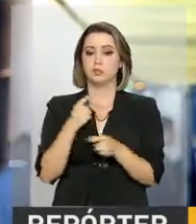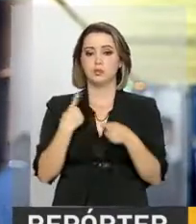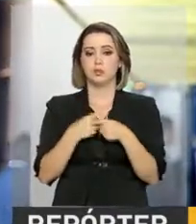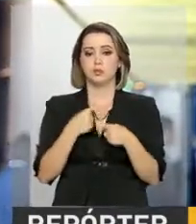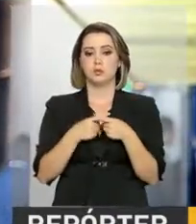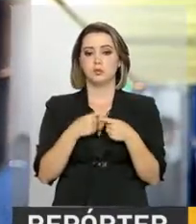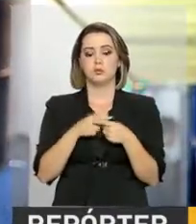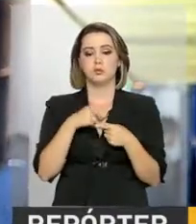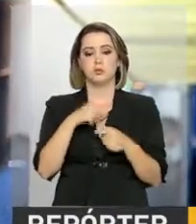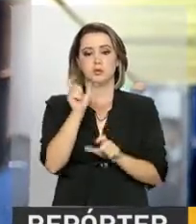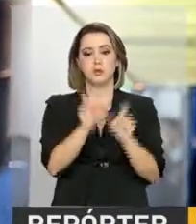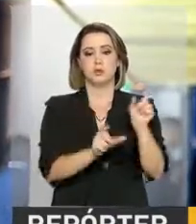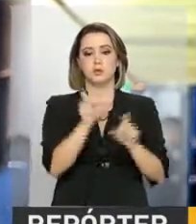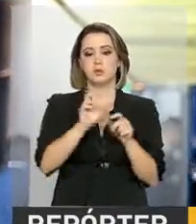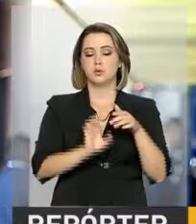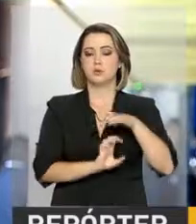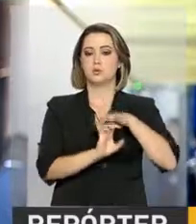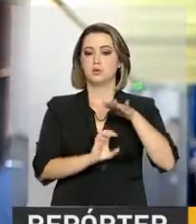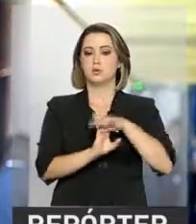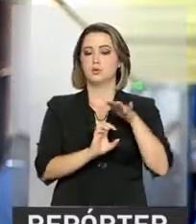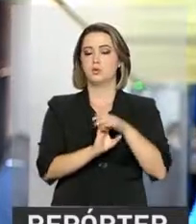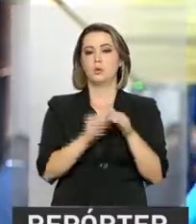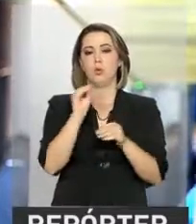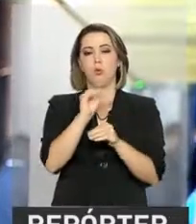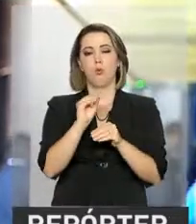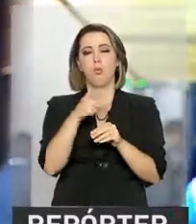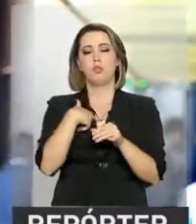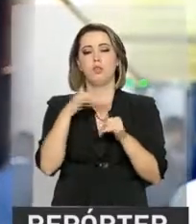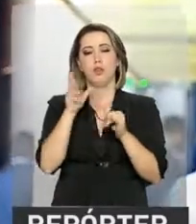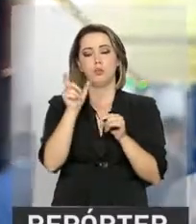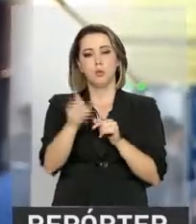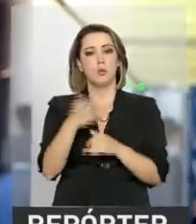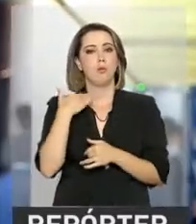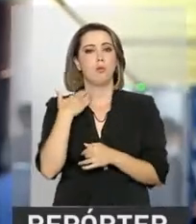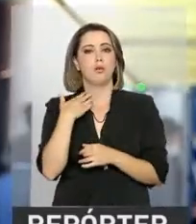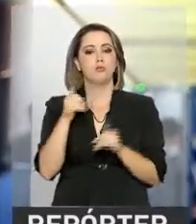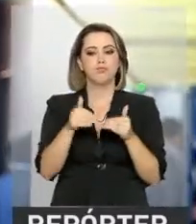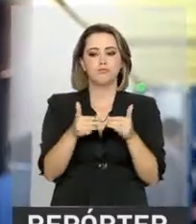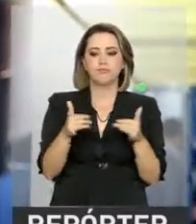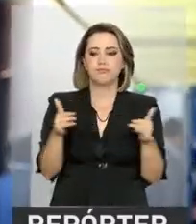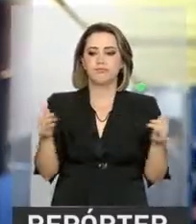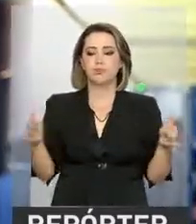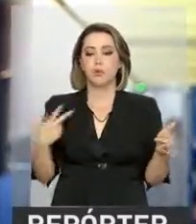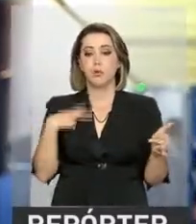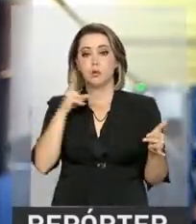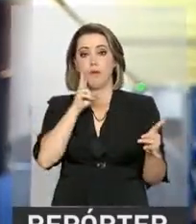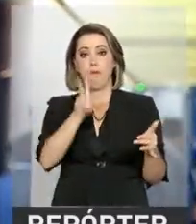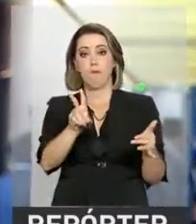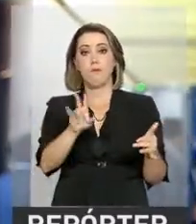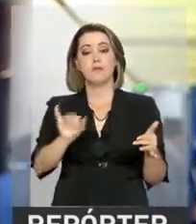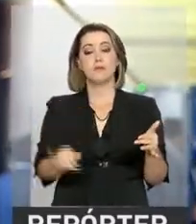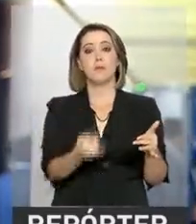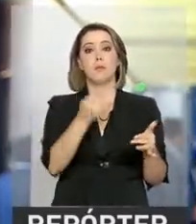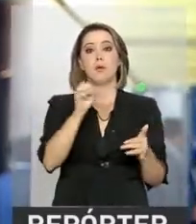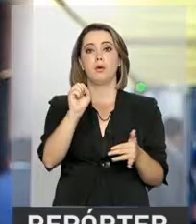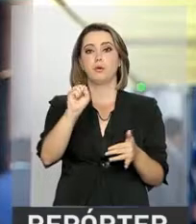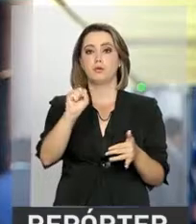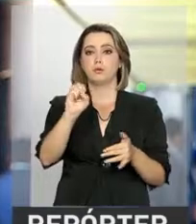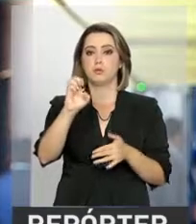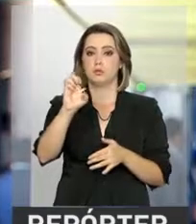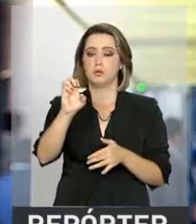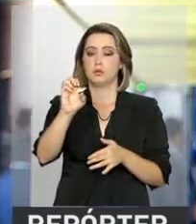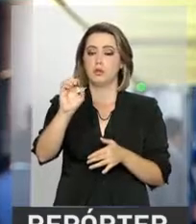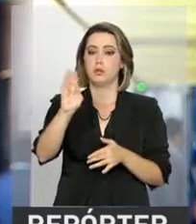atendimento de pessoas jurídicas é um atendimento muito ângulo quando eu vi essa oportunidade do sebrae